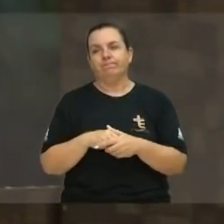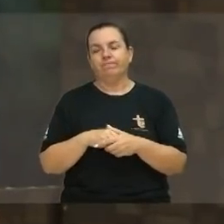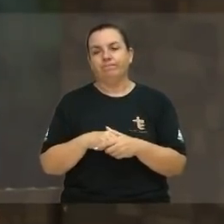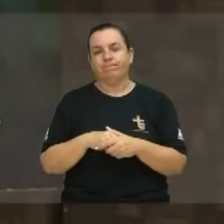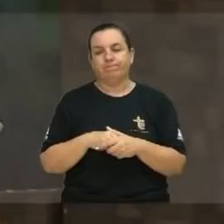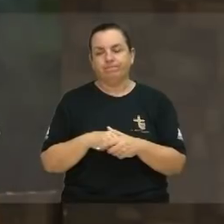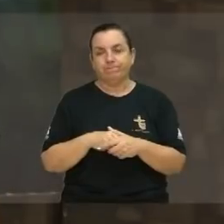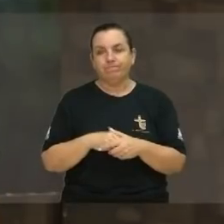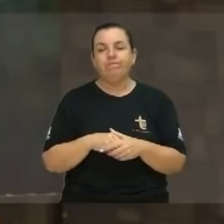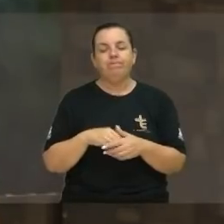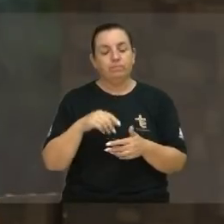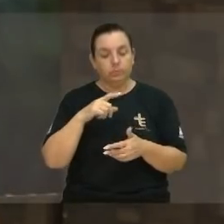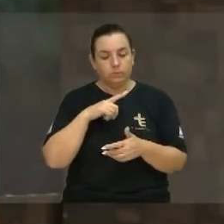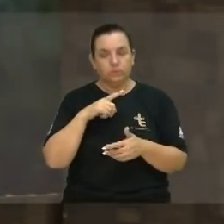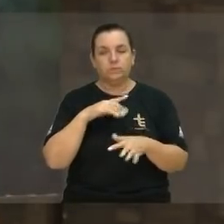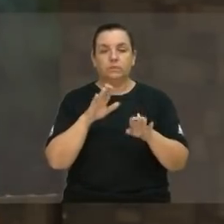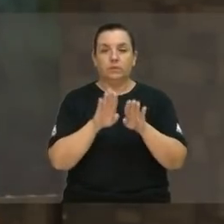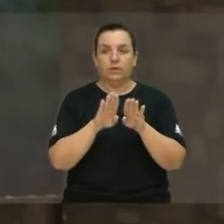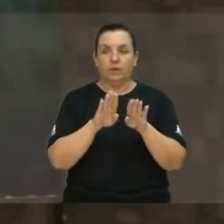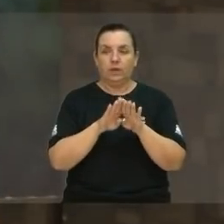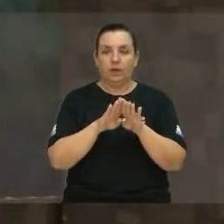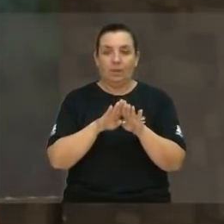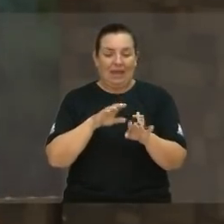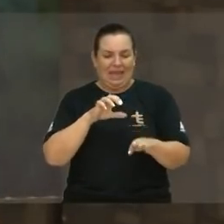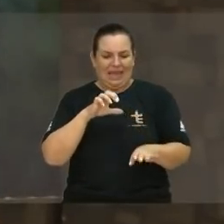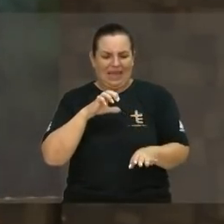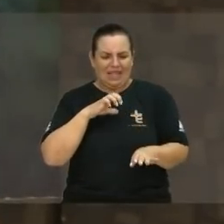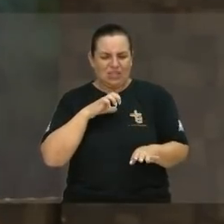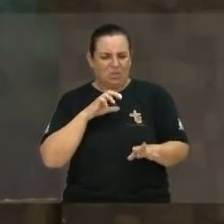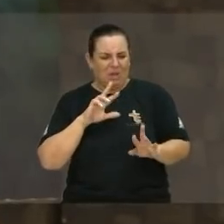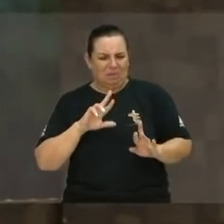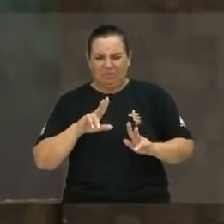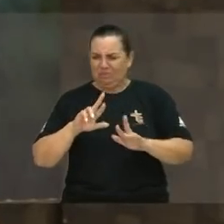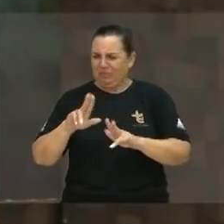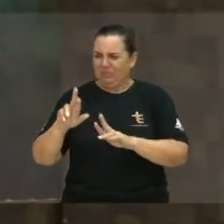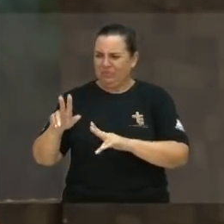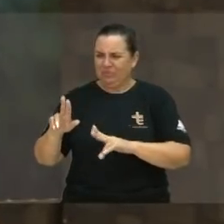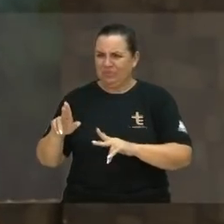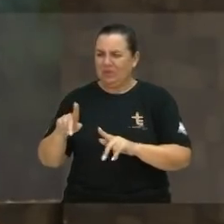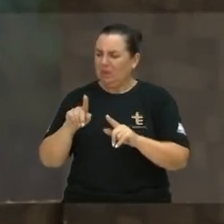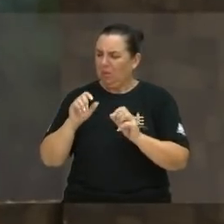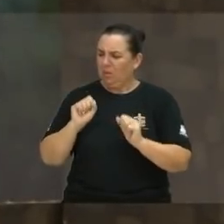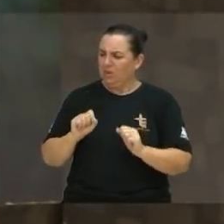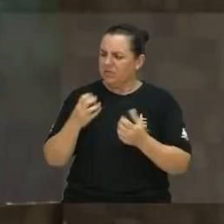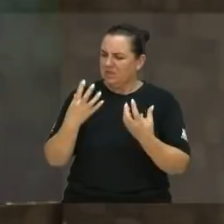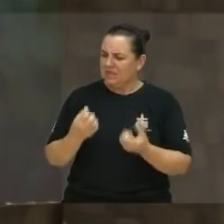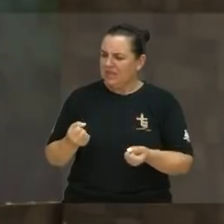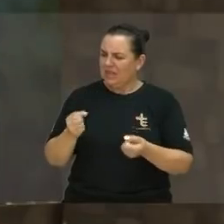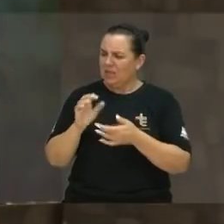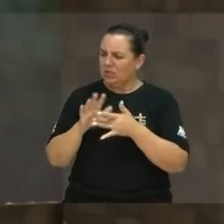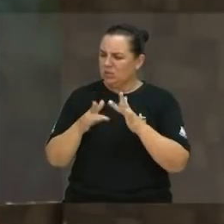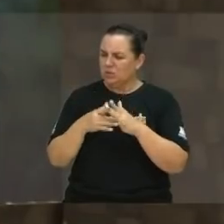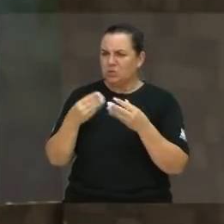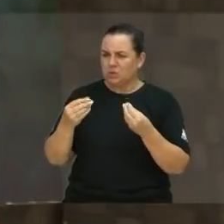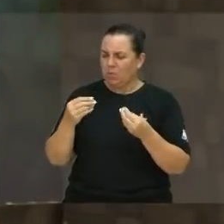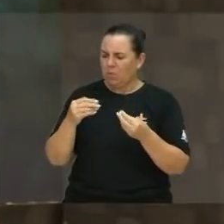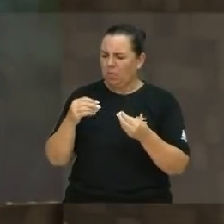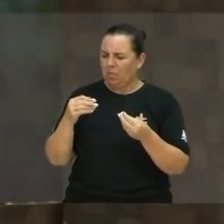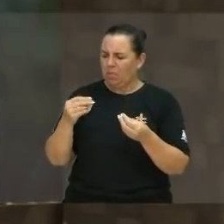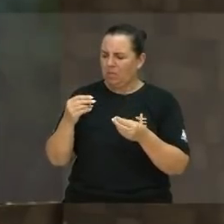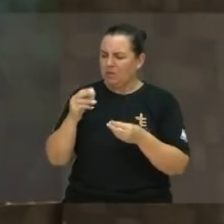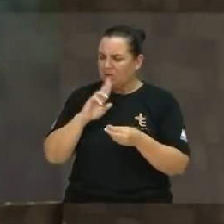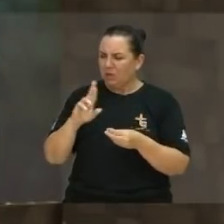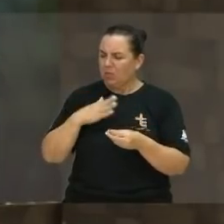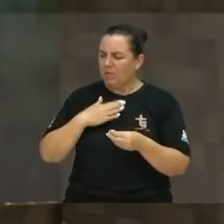a uma derivação médica e comportamental eu posso aceitar o senhor jesus como mestre como o